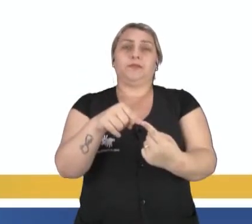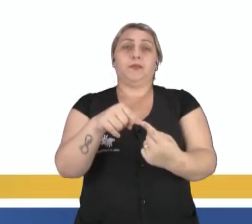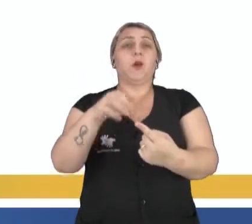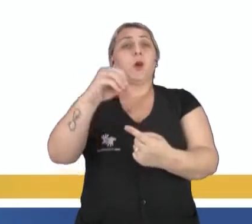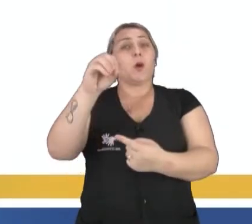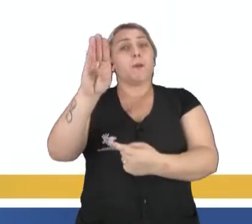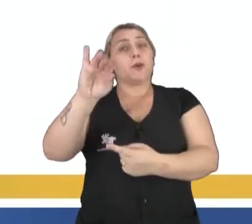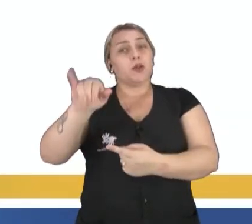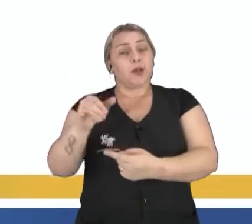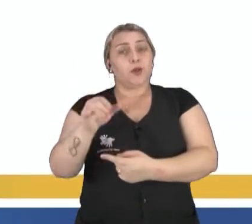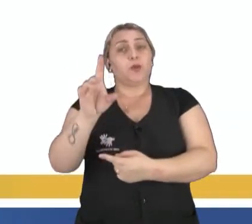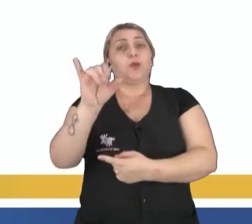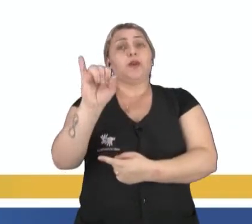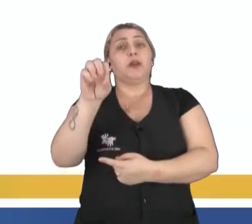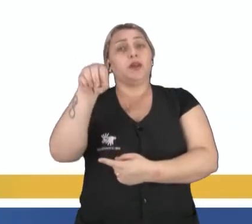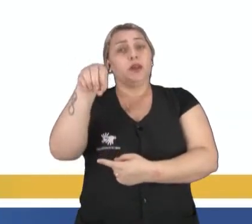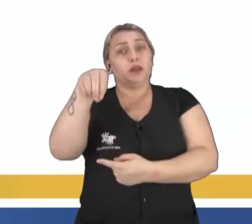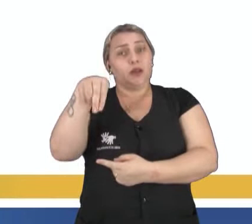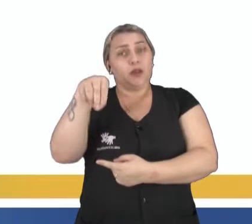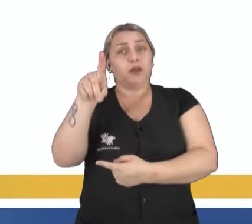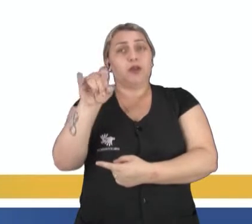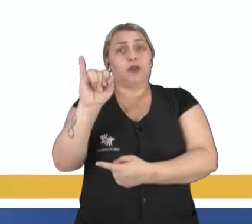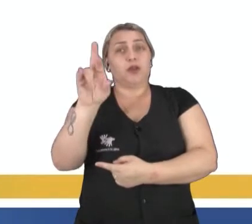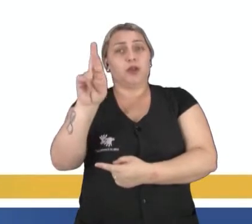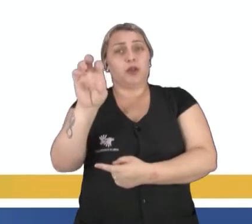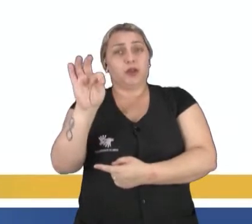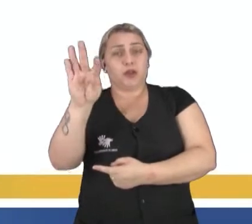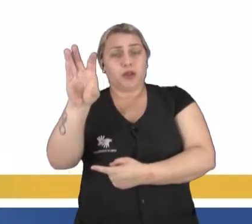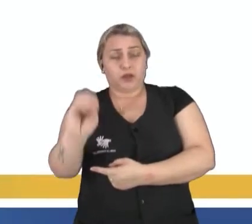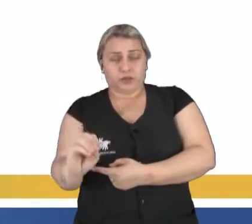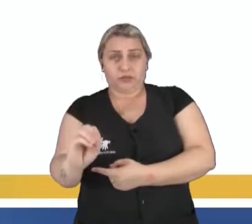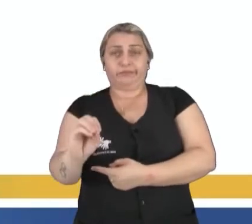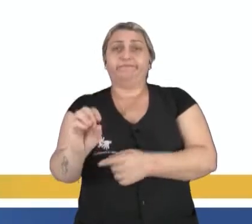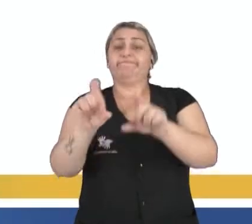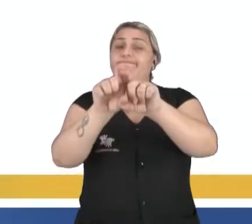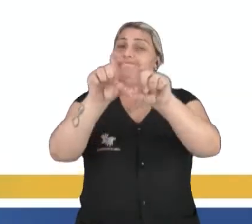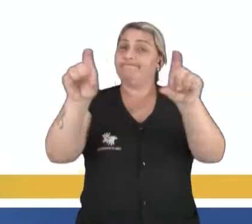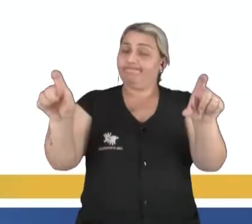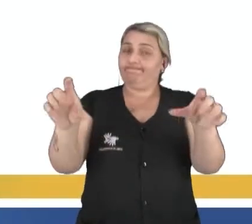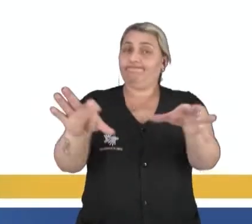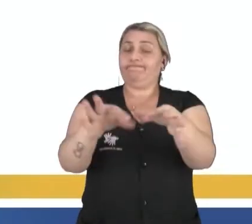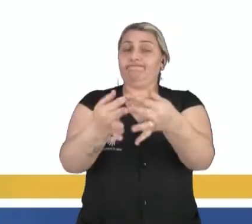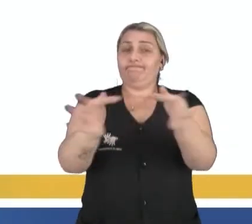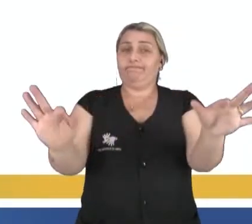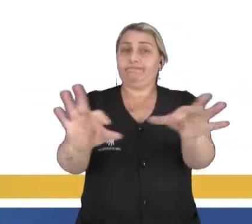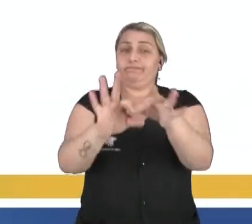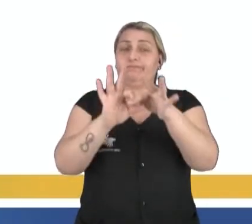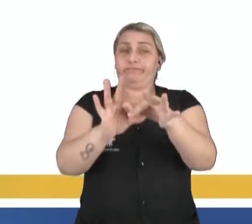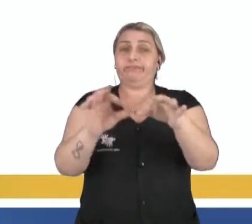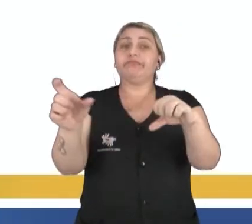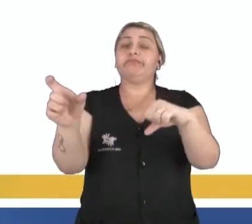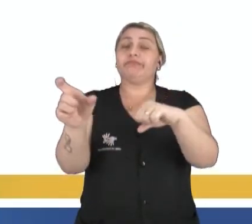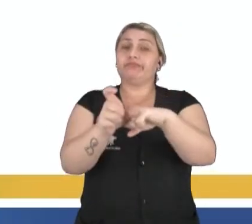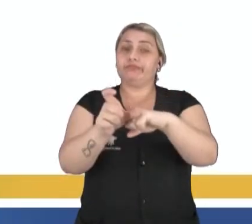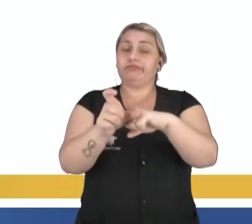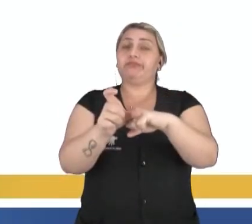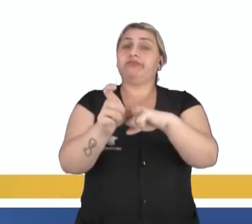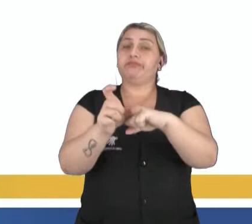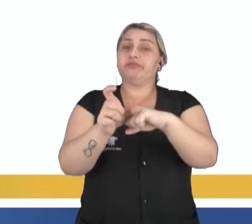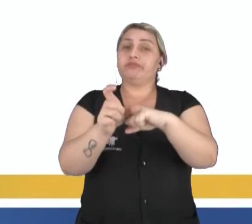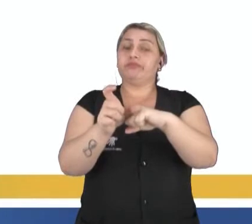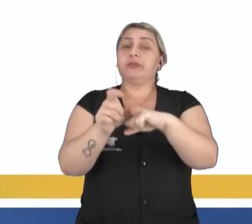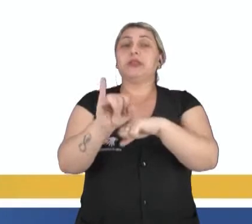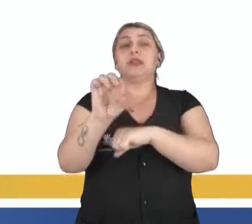de objeto indireto. Então, é uma oração subordinada substantiva objetiva indireta.